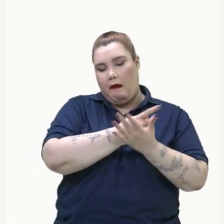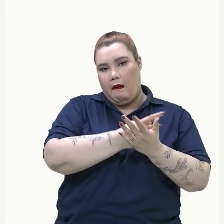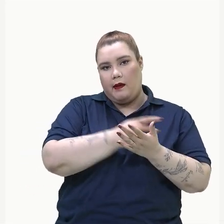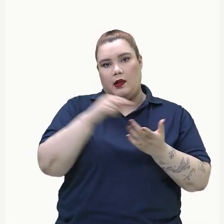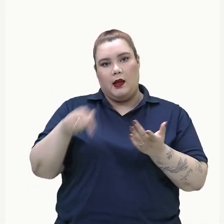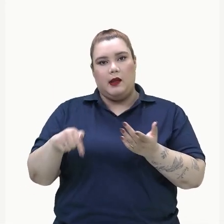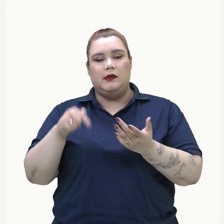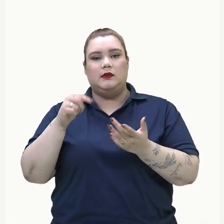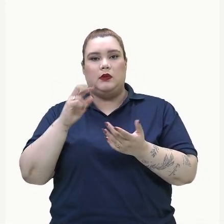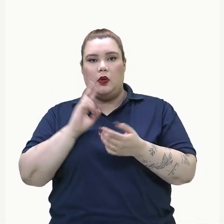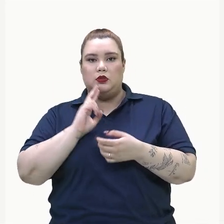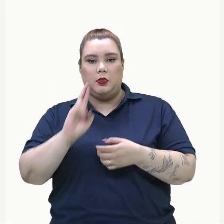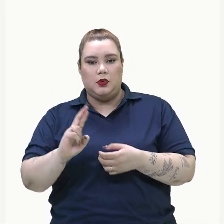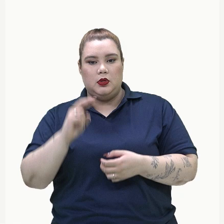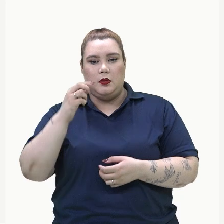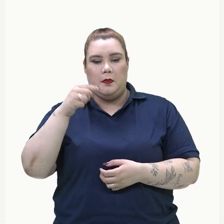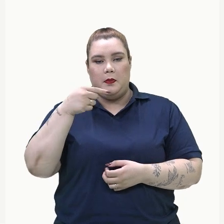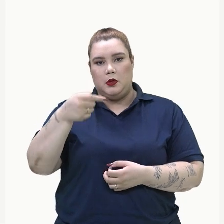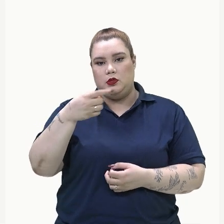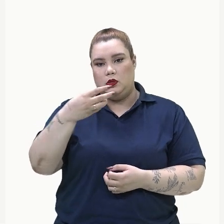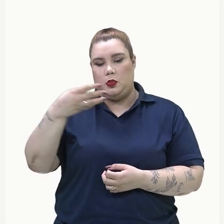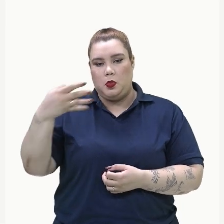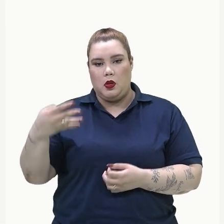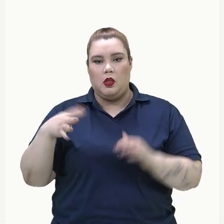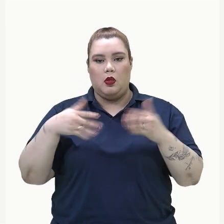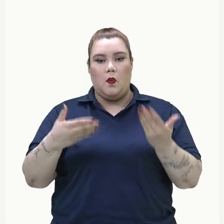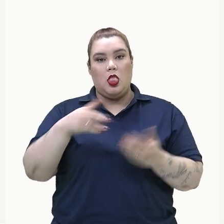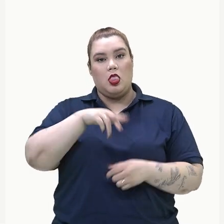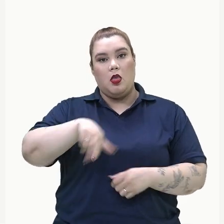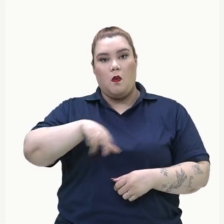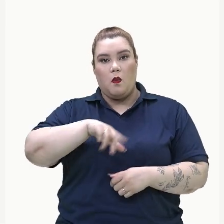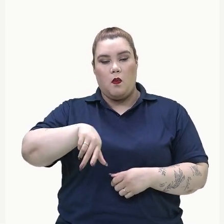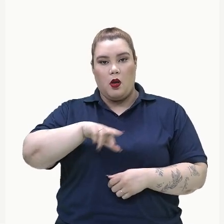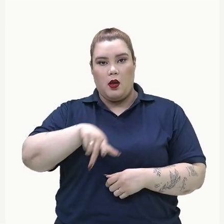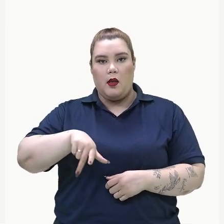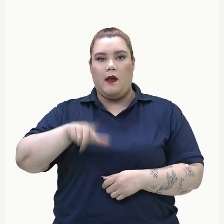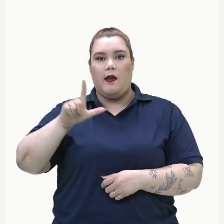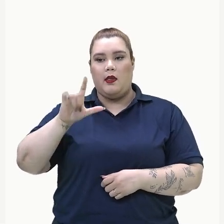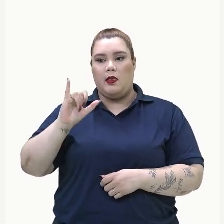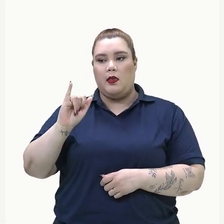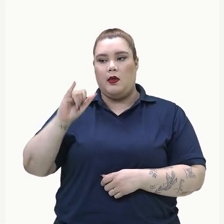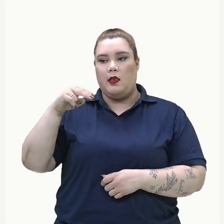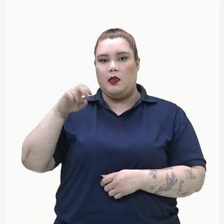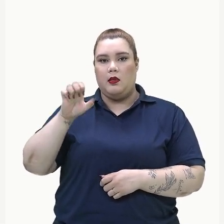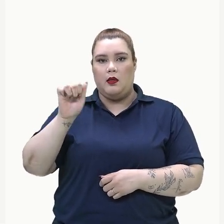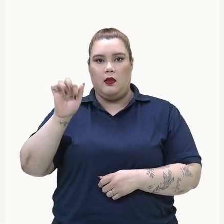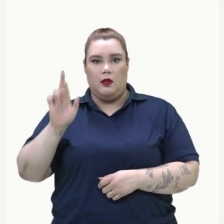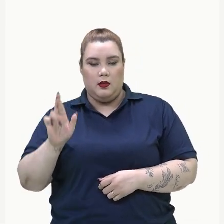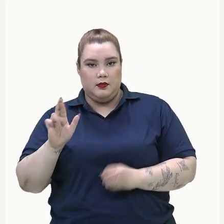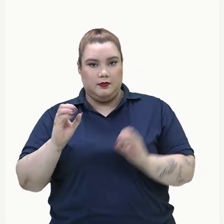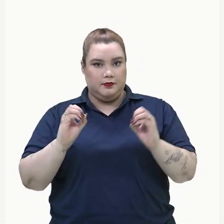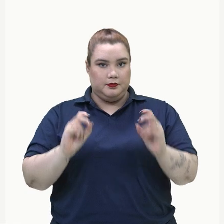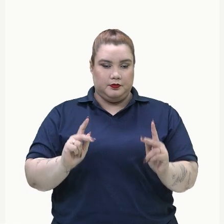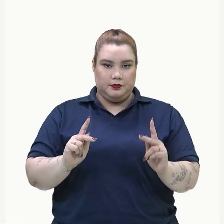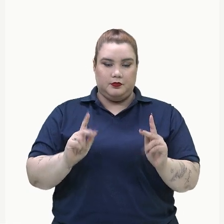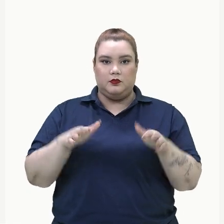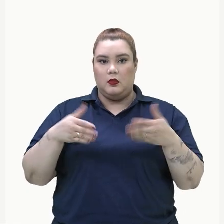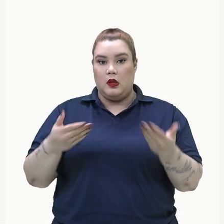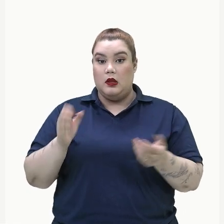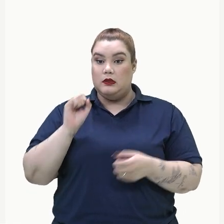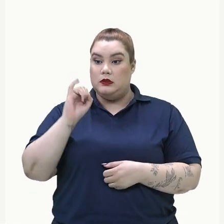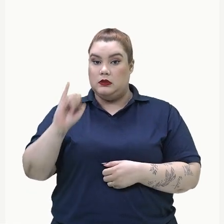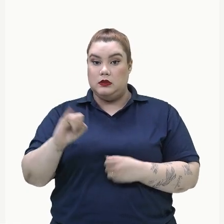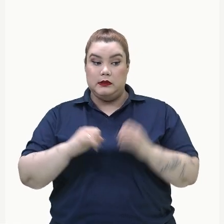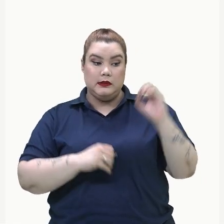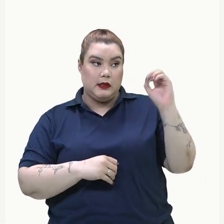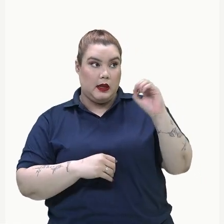final continua sendo não linear, não alinhados, né? Então, se desse igual a